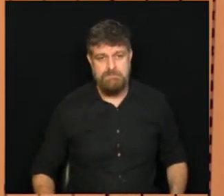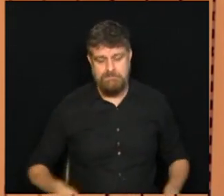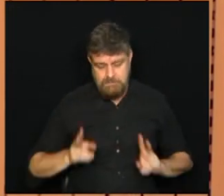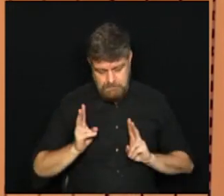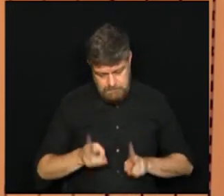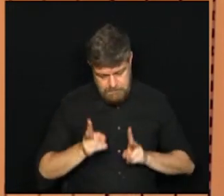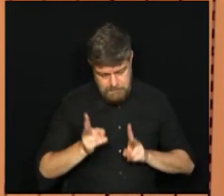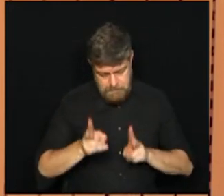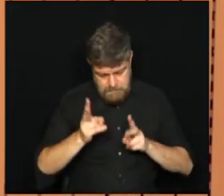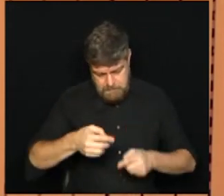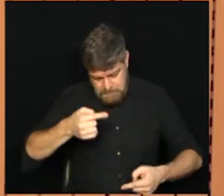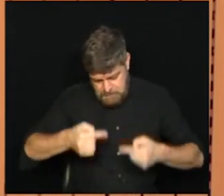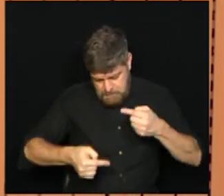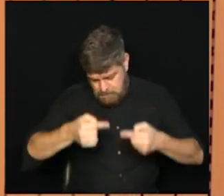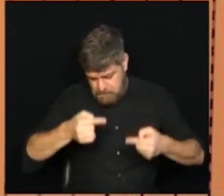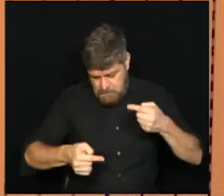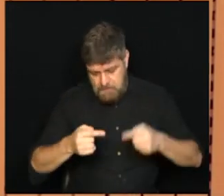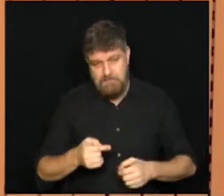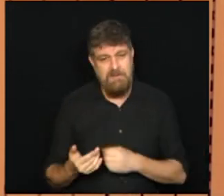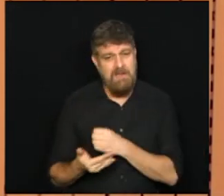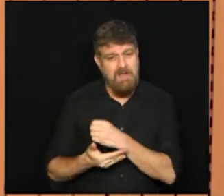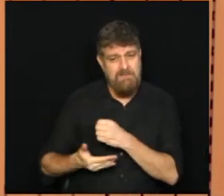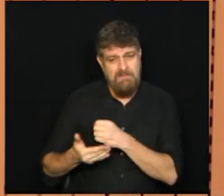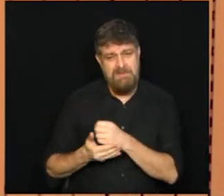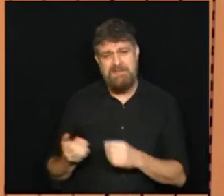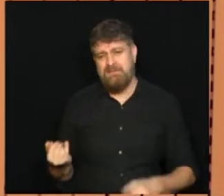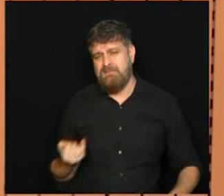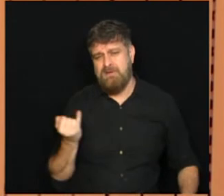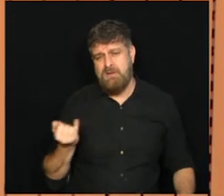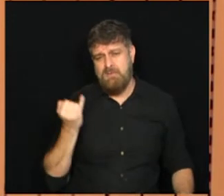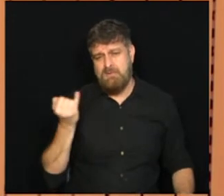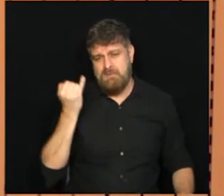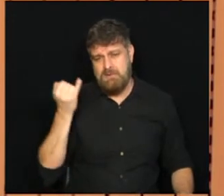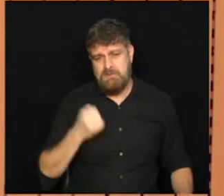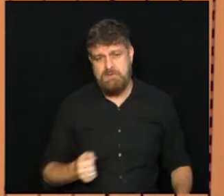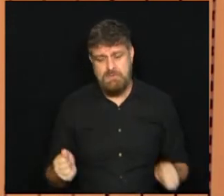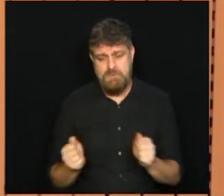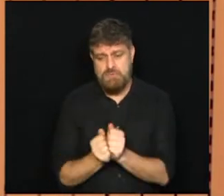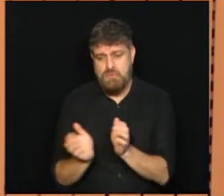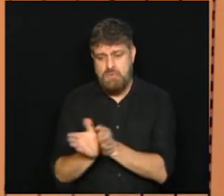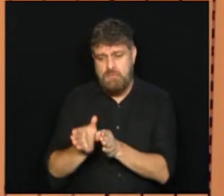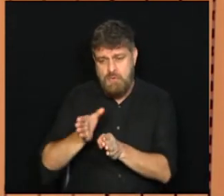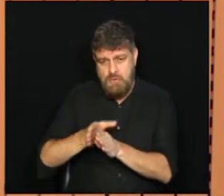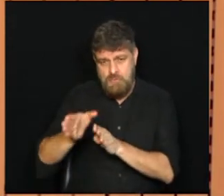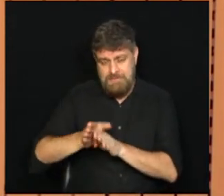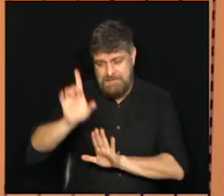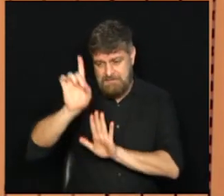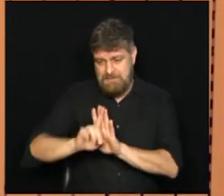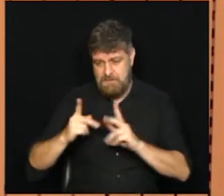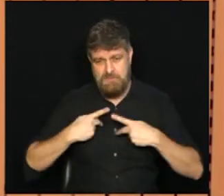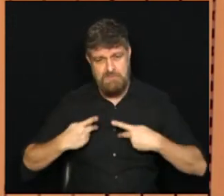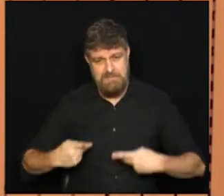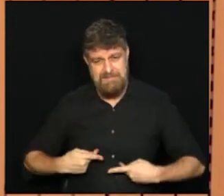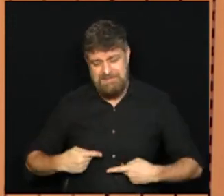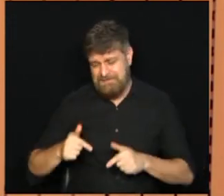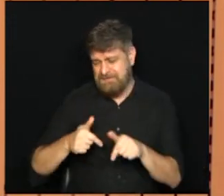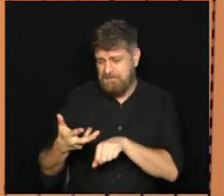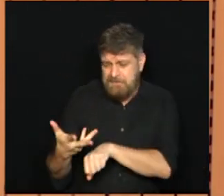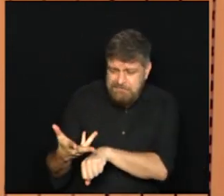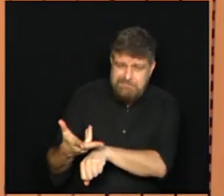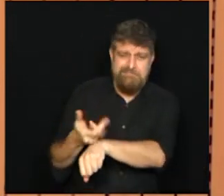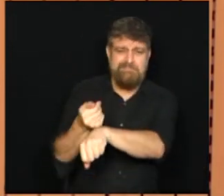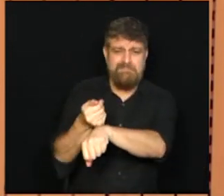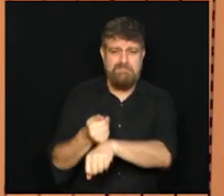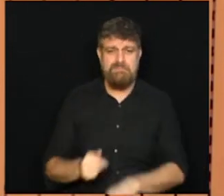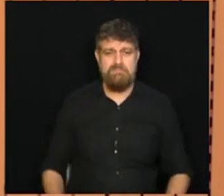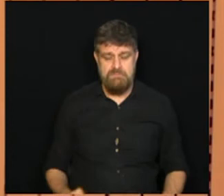né, nesse debate que é fundamental e importantíssimo, junto com o CONDEP, que já faz um trabalho excepcional e é uma dos órgãos